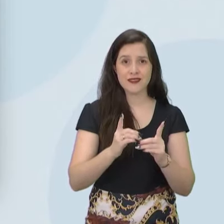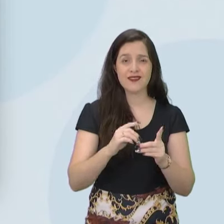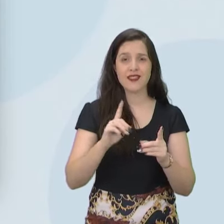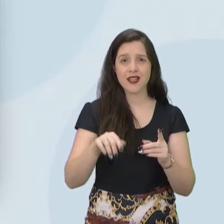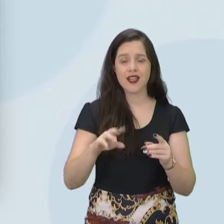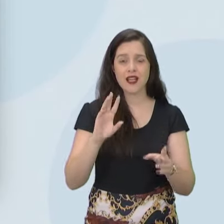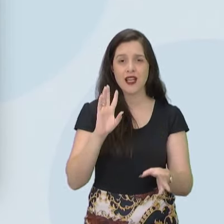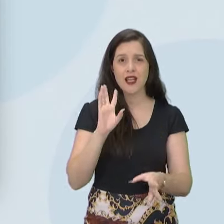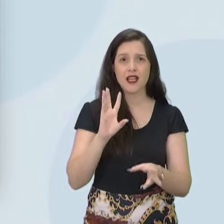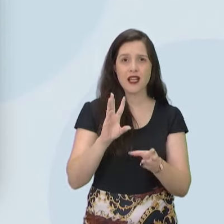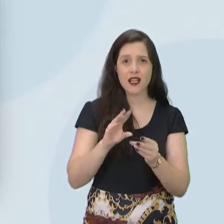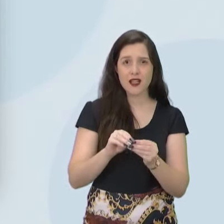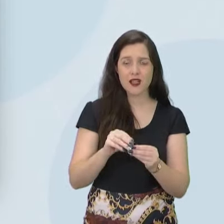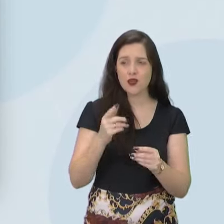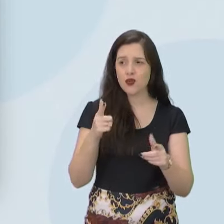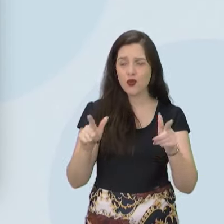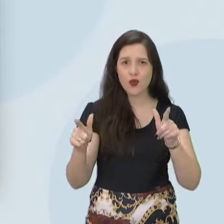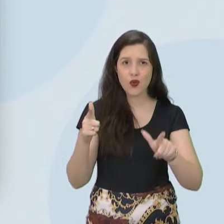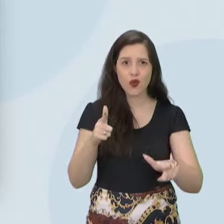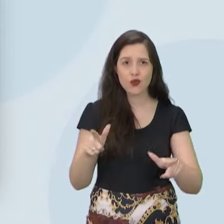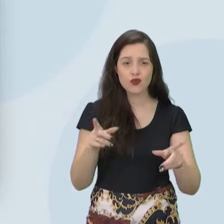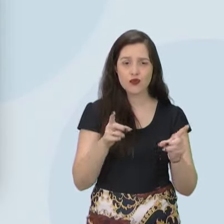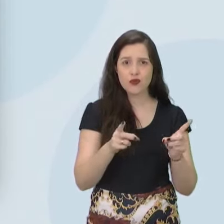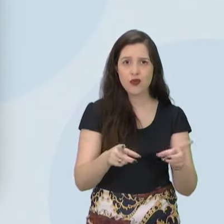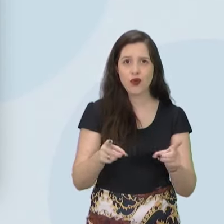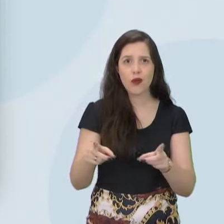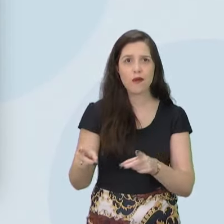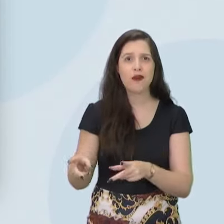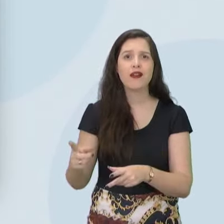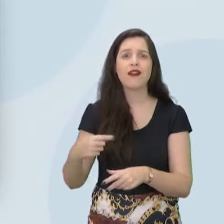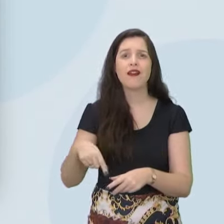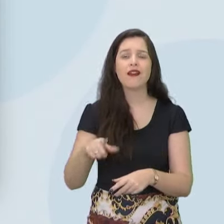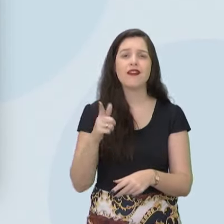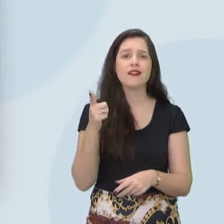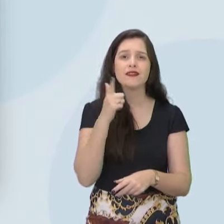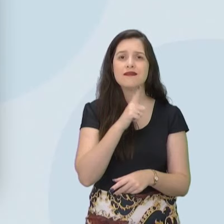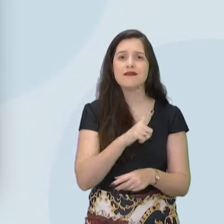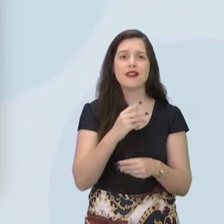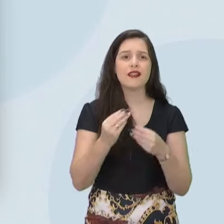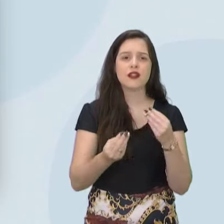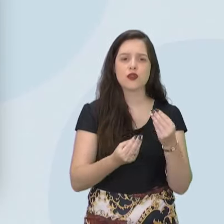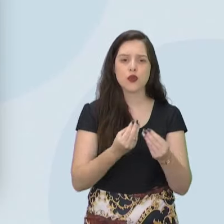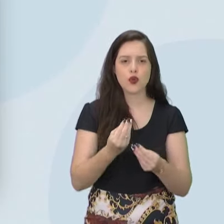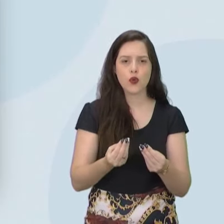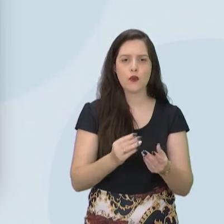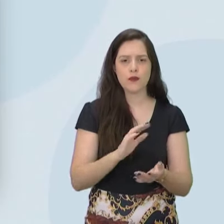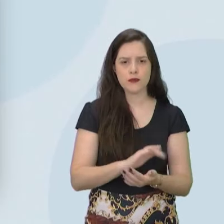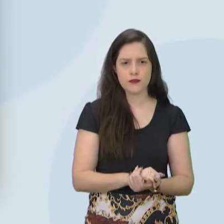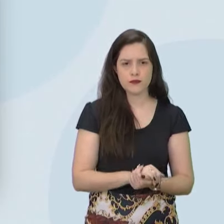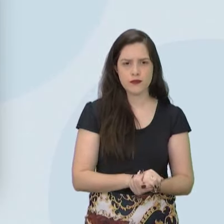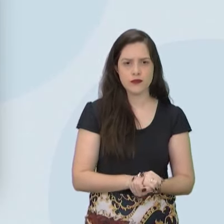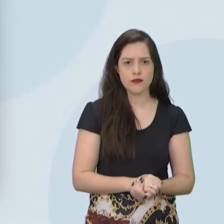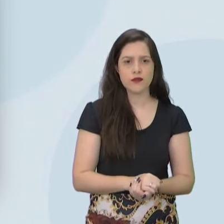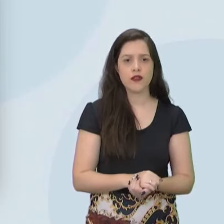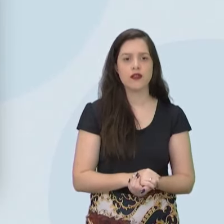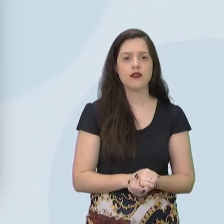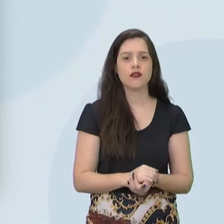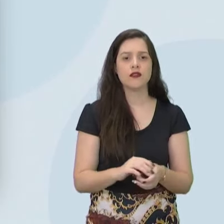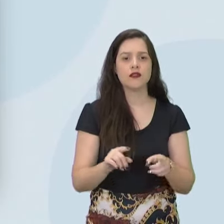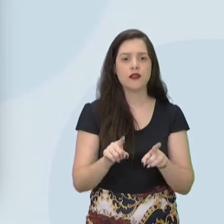incluindo ou não o uso de softwares que interrelacionam estatística, geometria e álgebra. E a